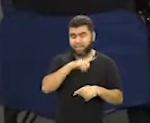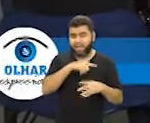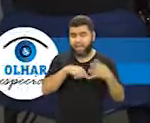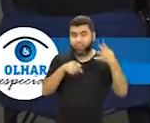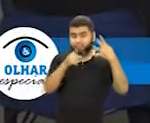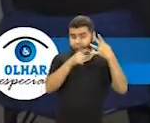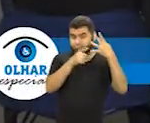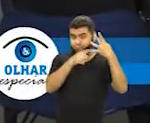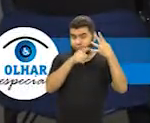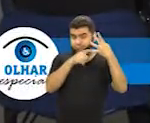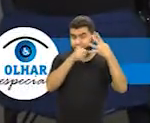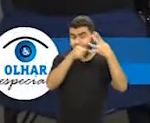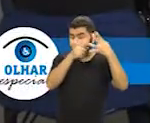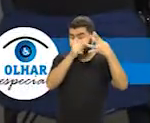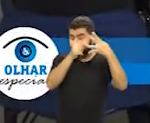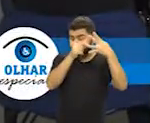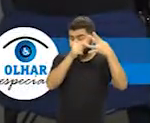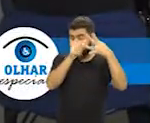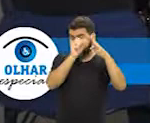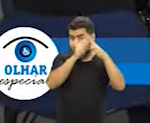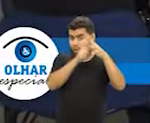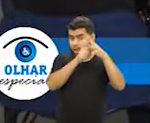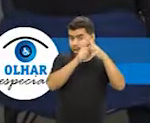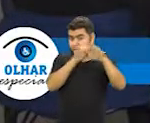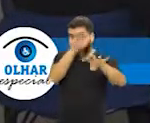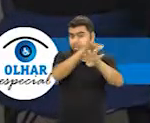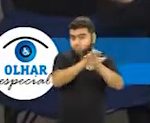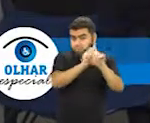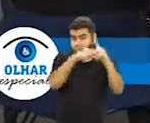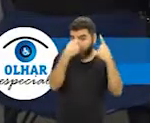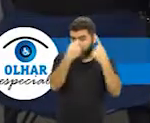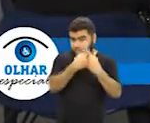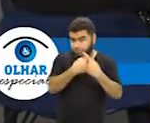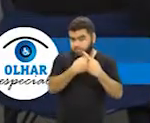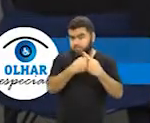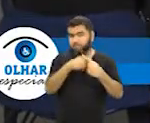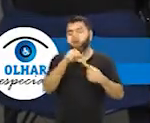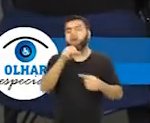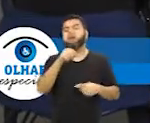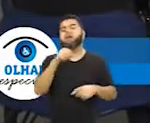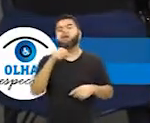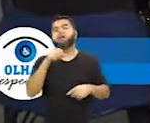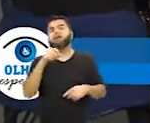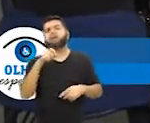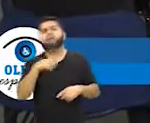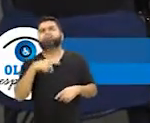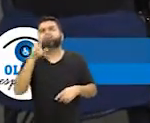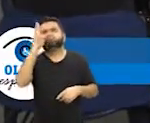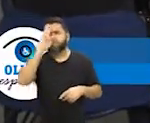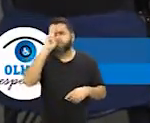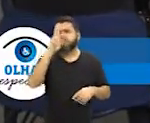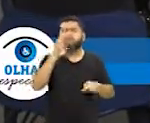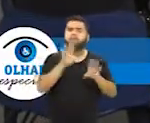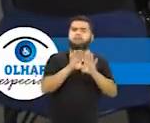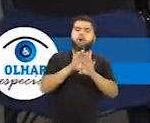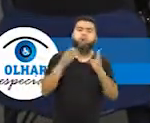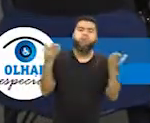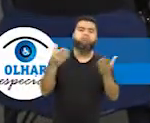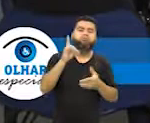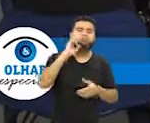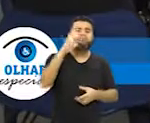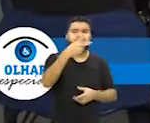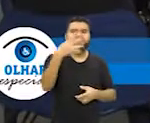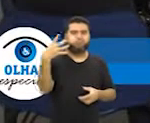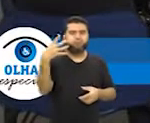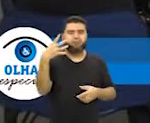que fazem parte do eixo Inclusão Social, do eixo do Plano Municipal Viver Sem Limite. Estava lembrando também